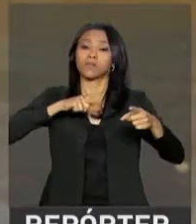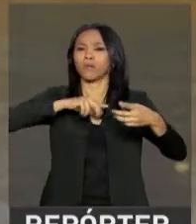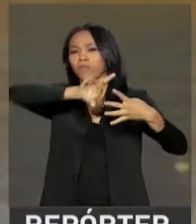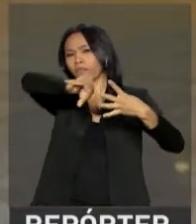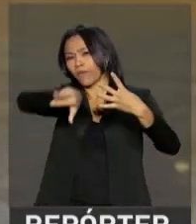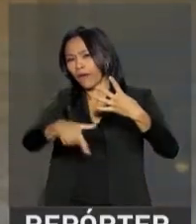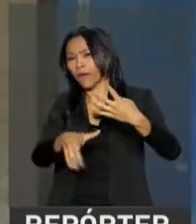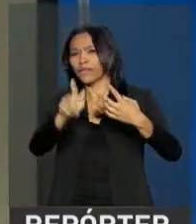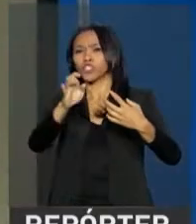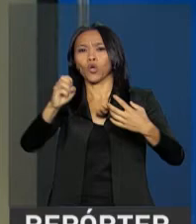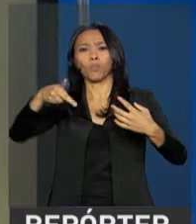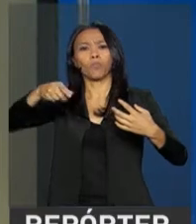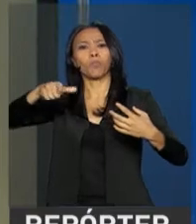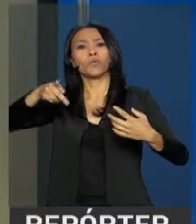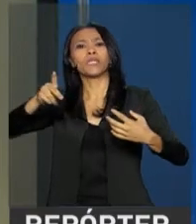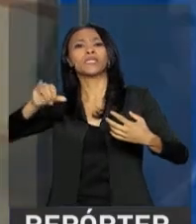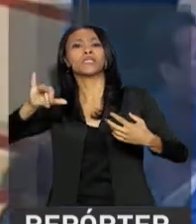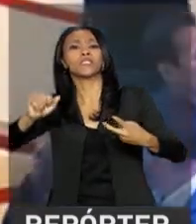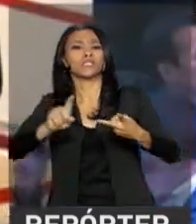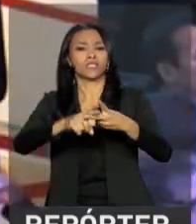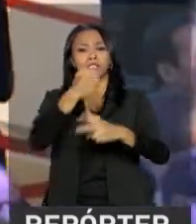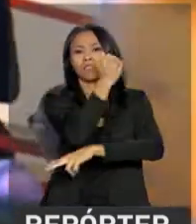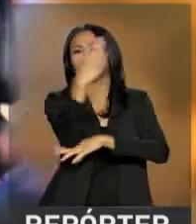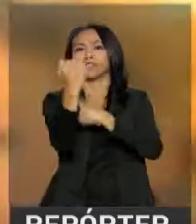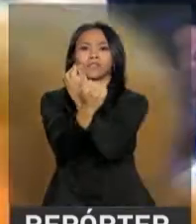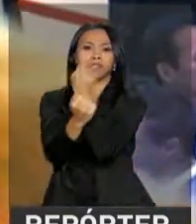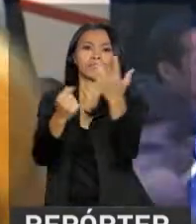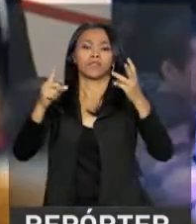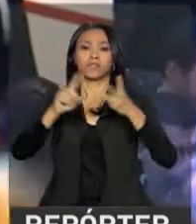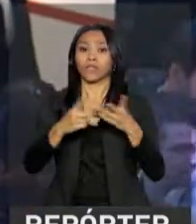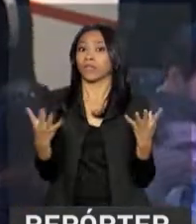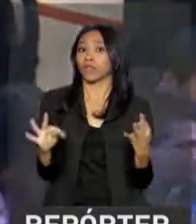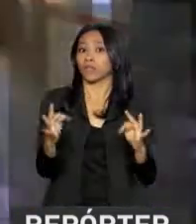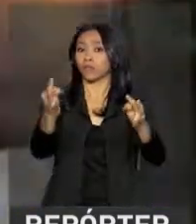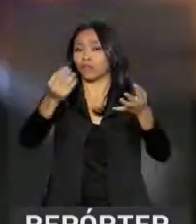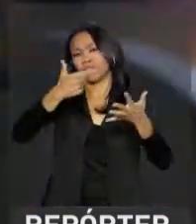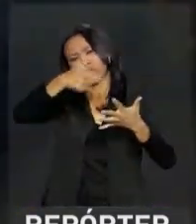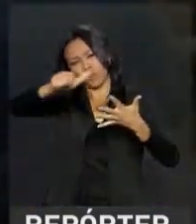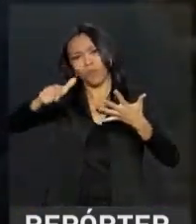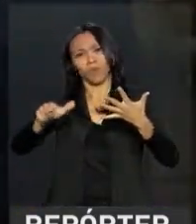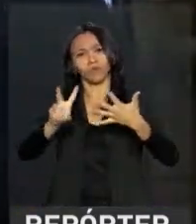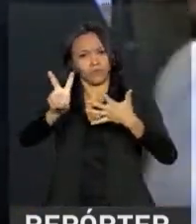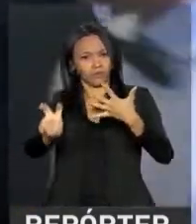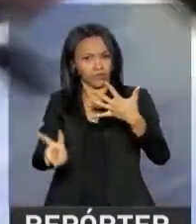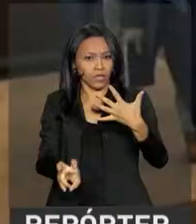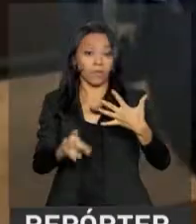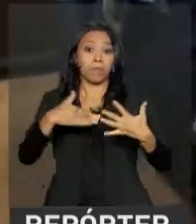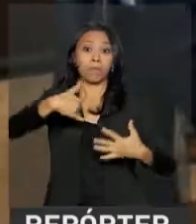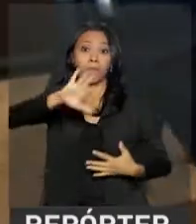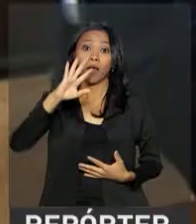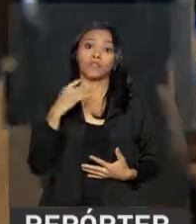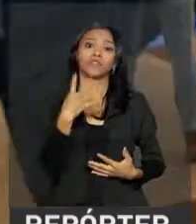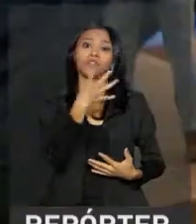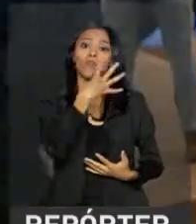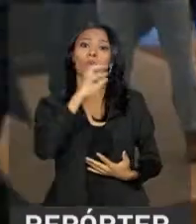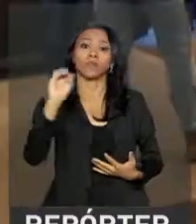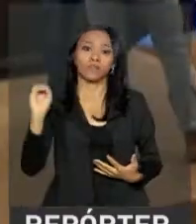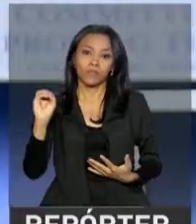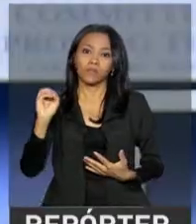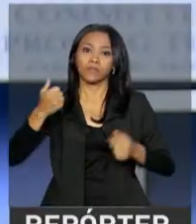geopolítica meio ambiente inovação tecnologia entre outros em mais de 400 painéis e